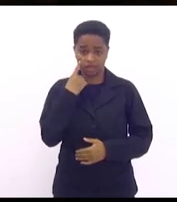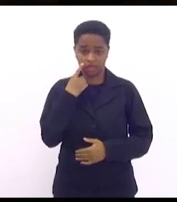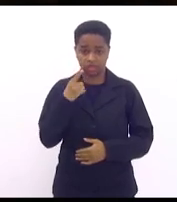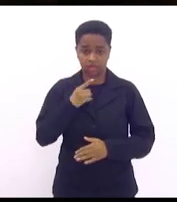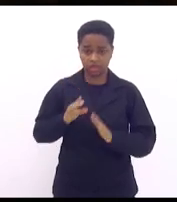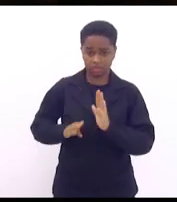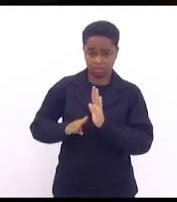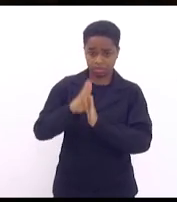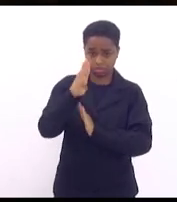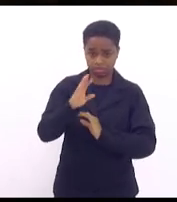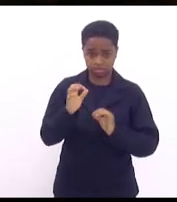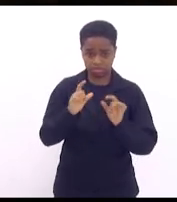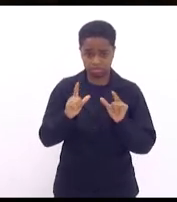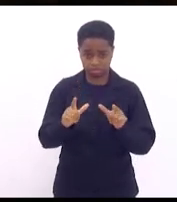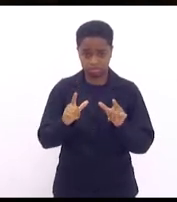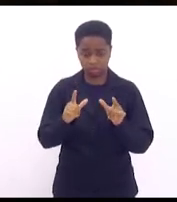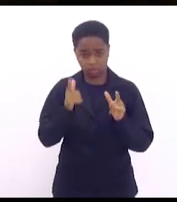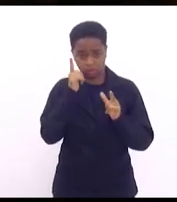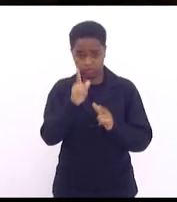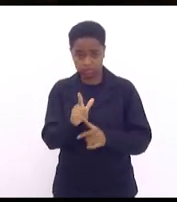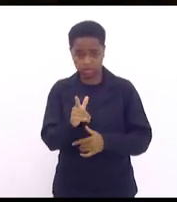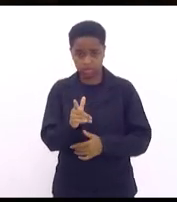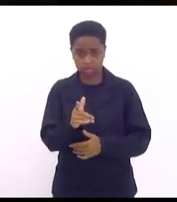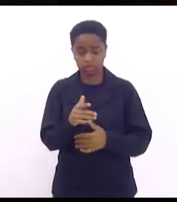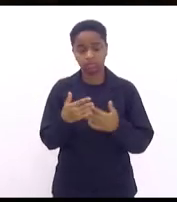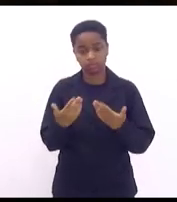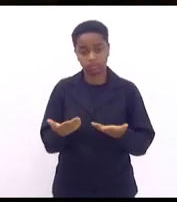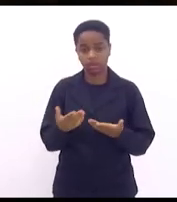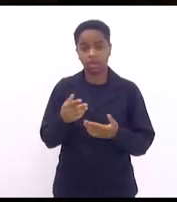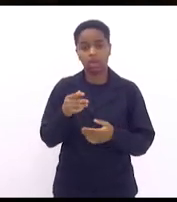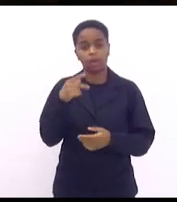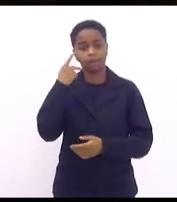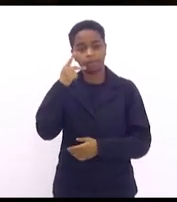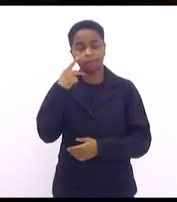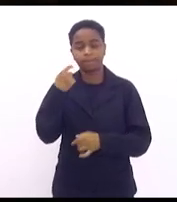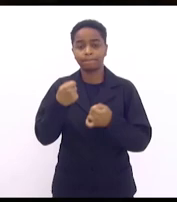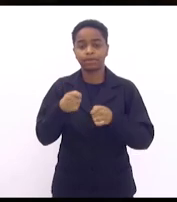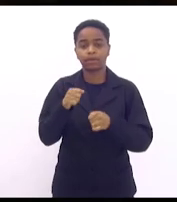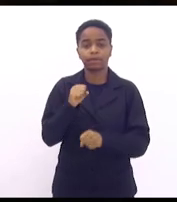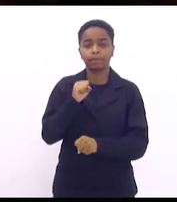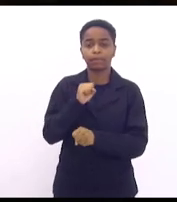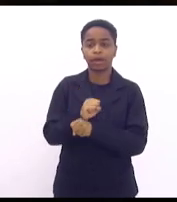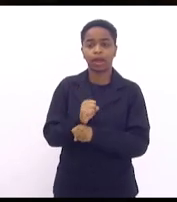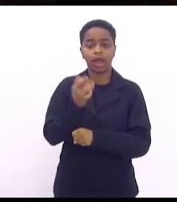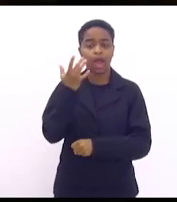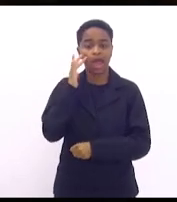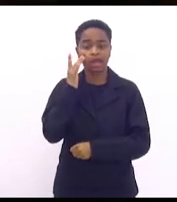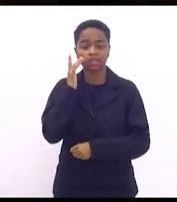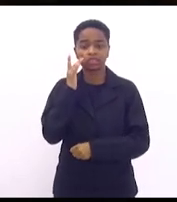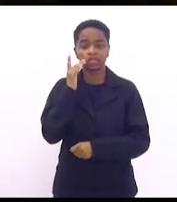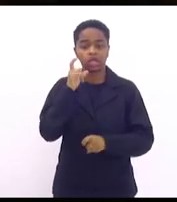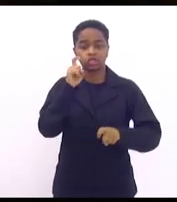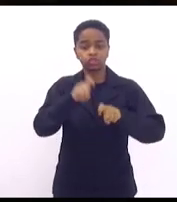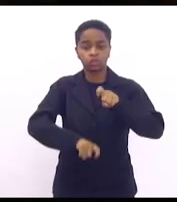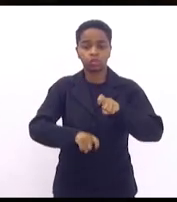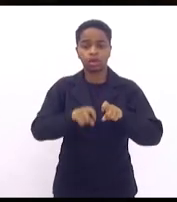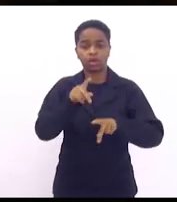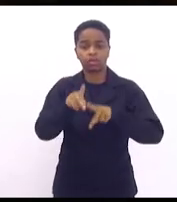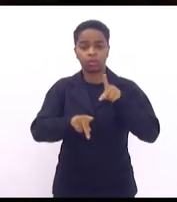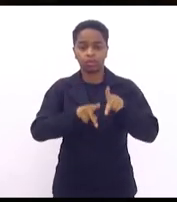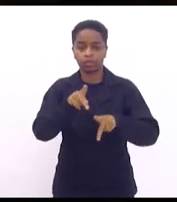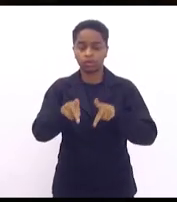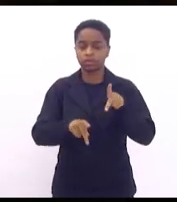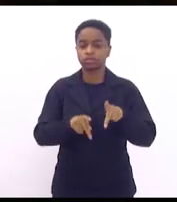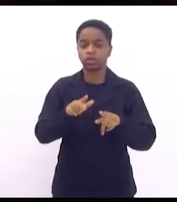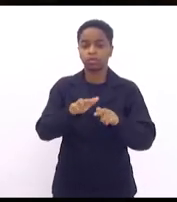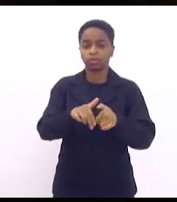alguma coisa. O político tem que parar com essa mania de achar que estuprar o povo através